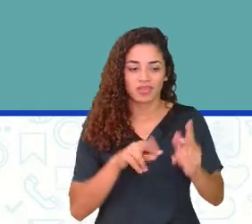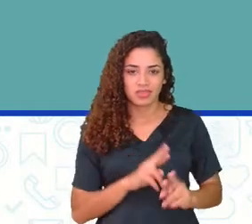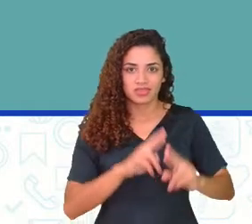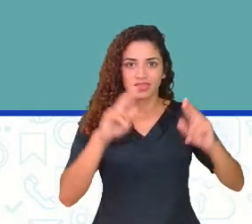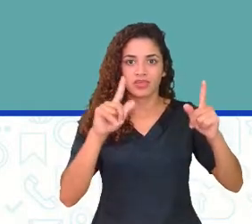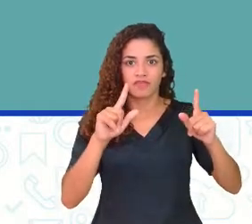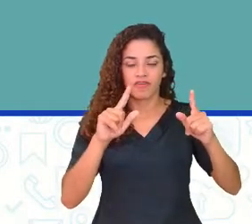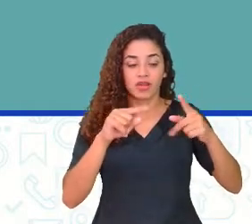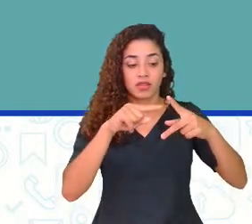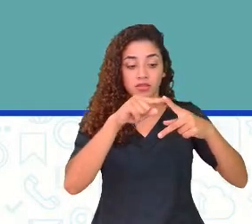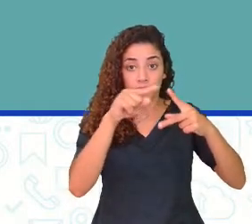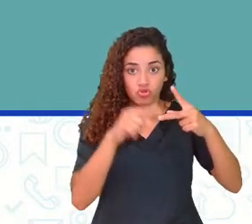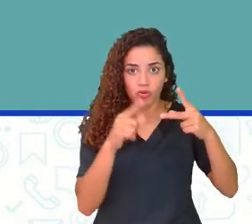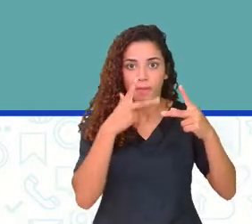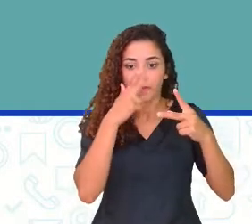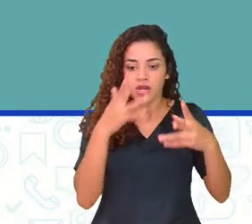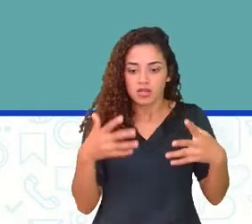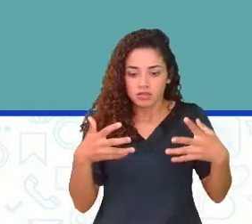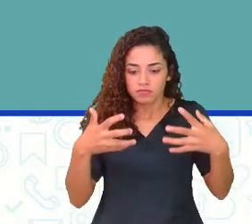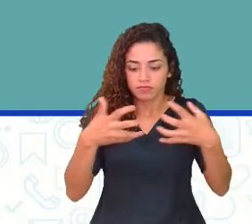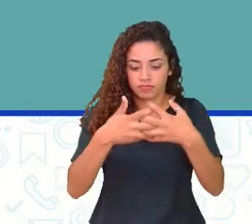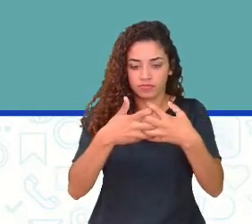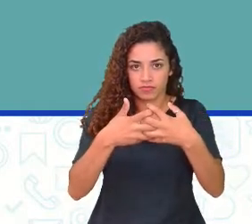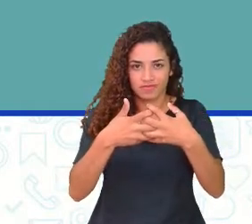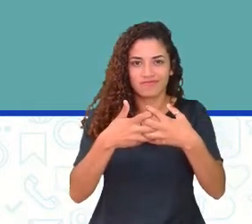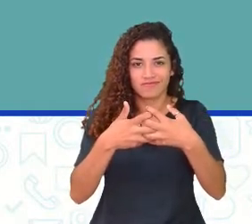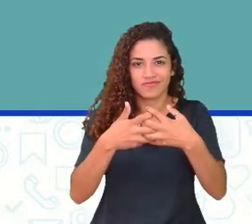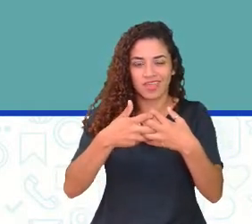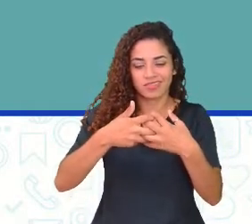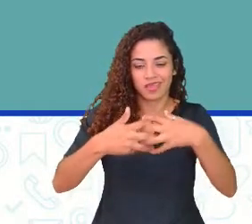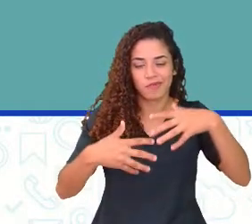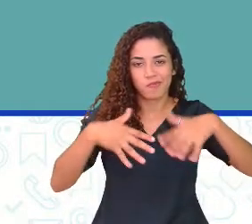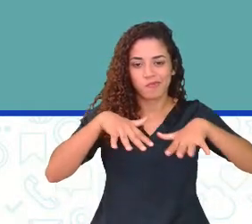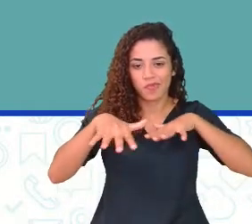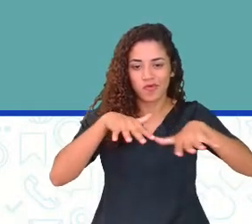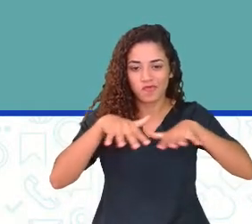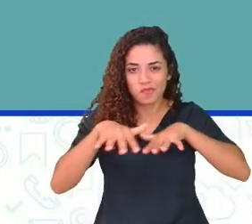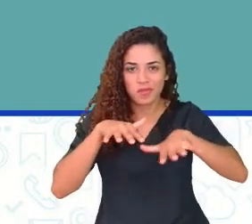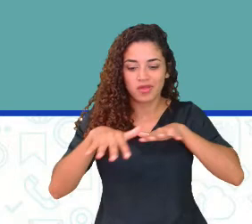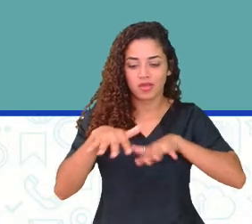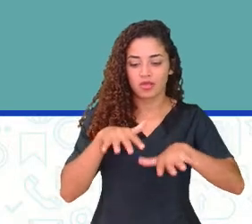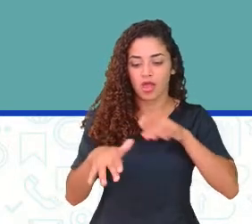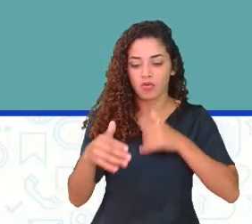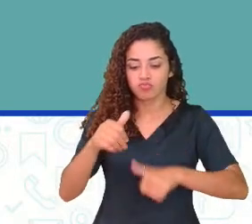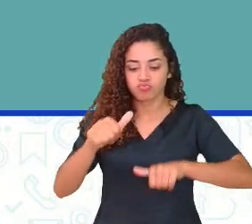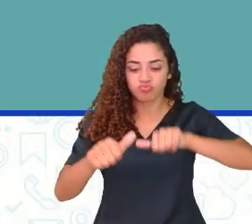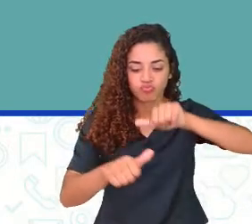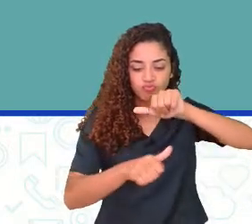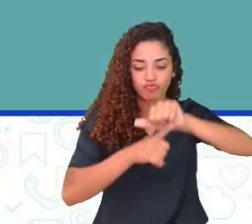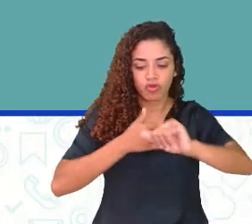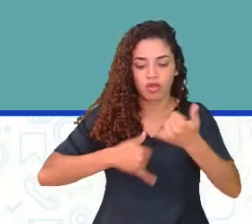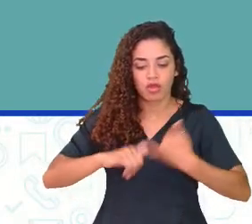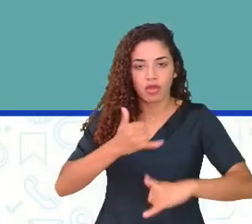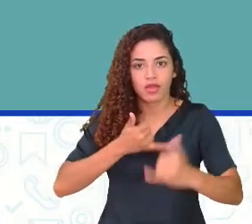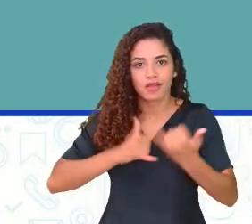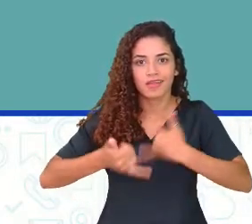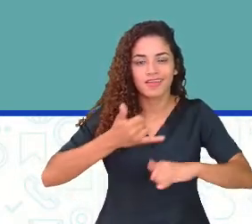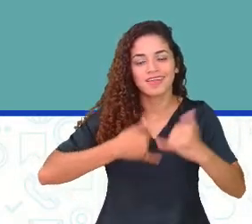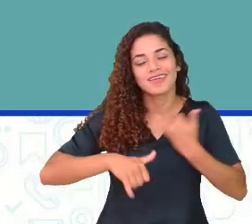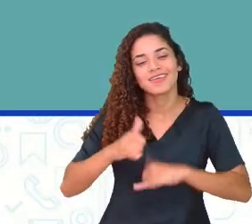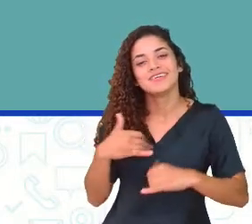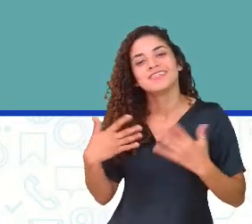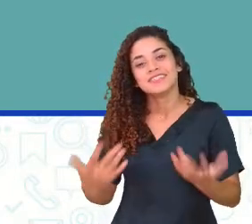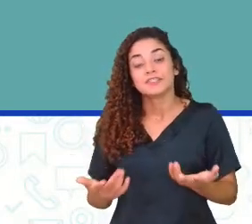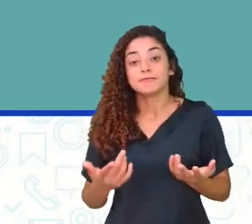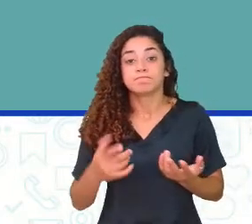se atraem. Então é aí que ocorre essa movimentação para produzir a eletricidade. E na nossa